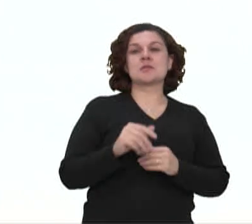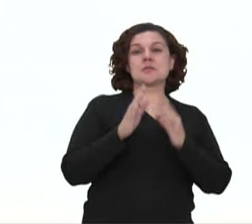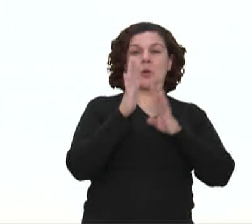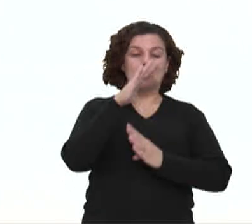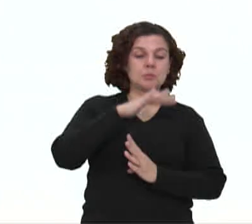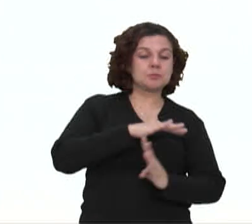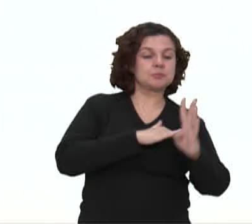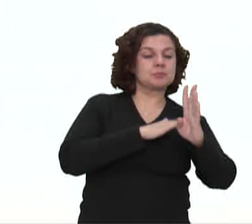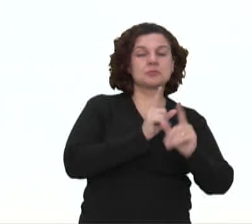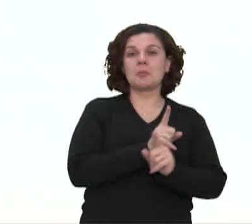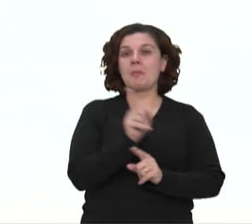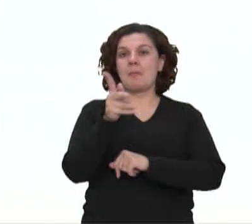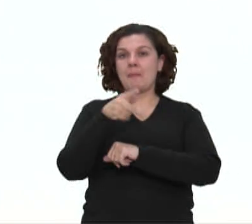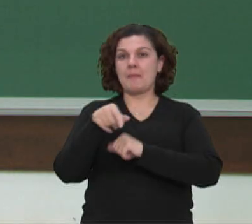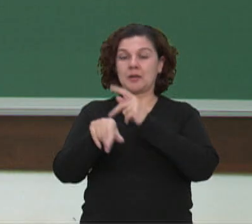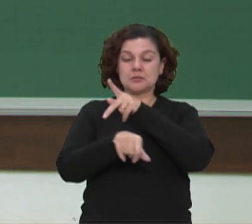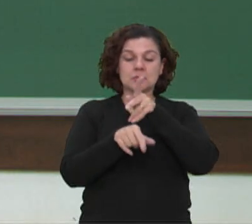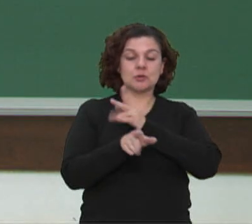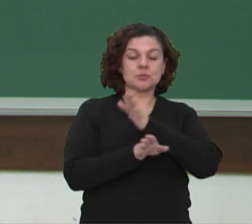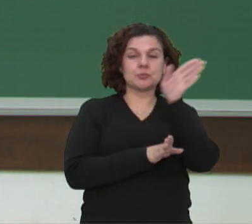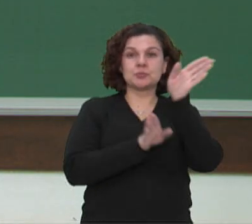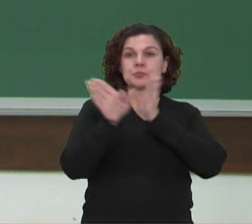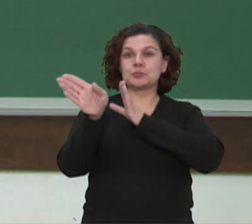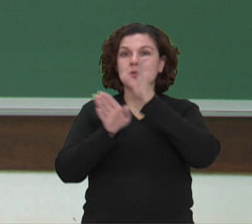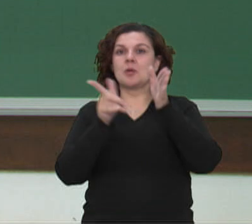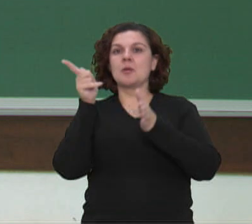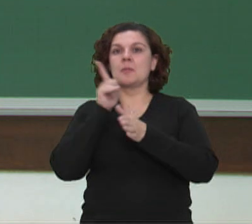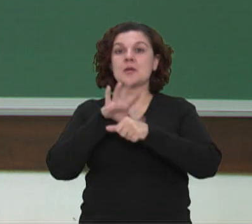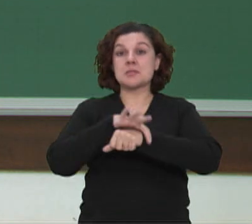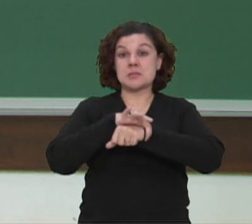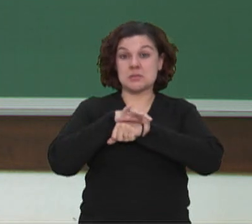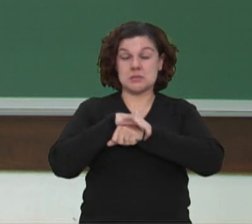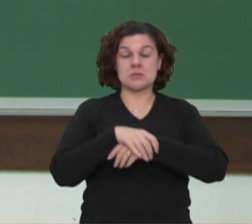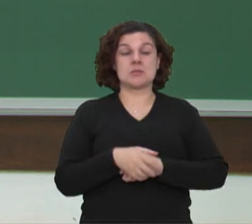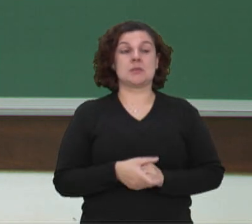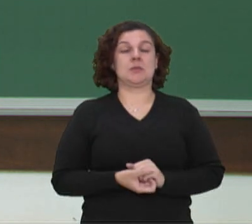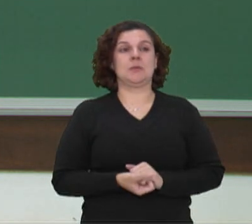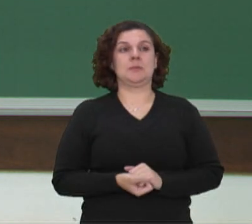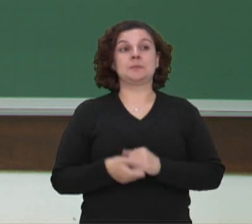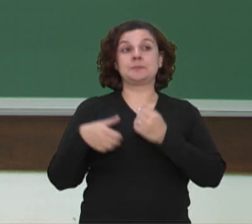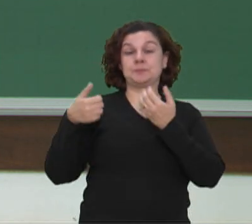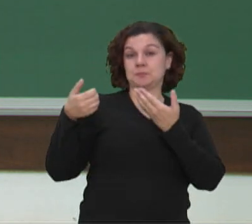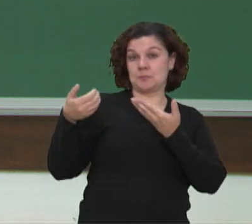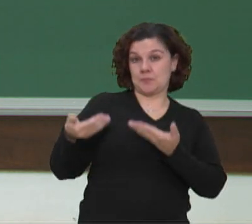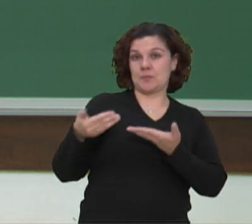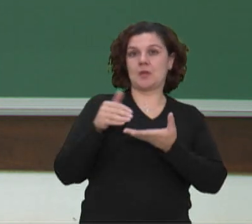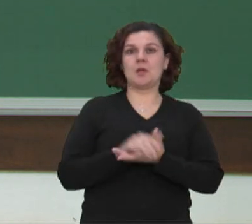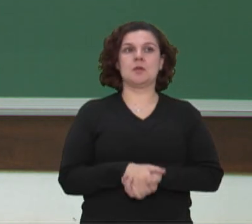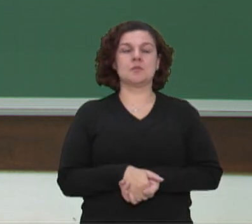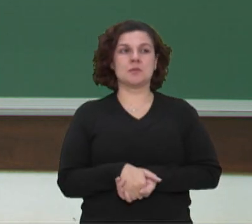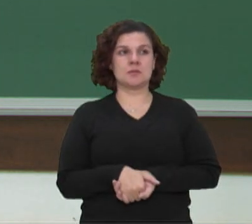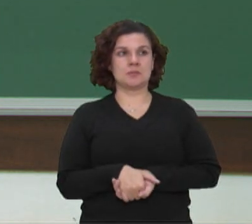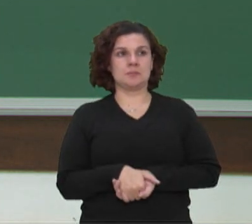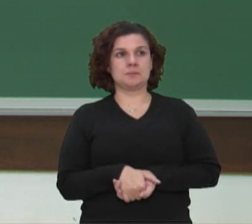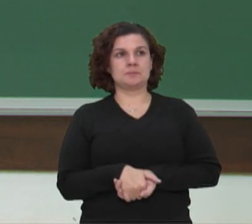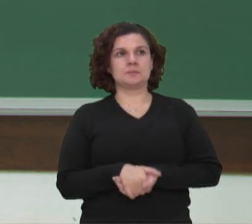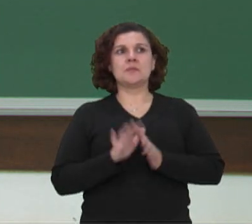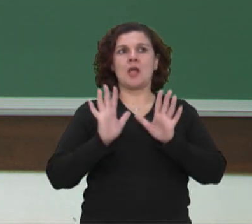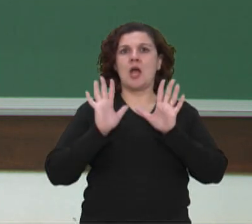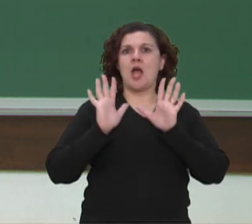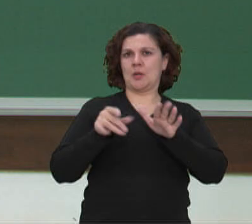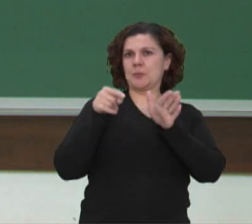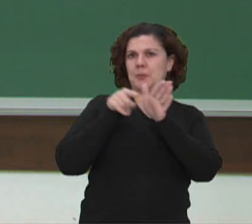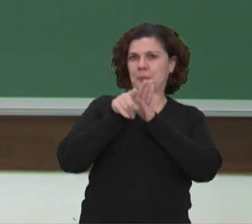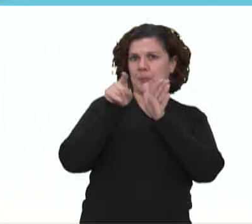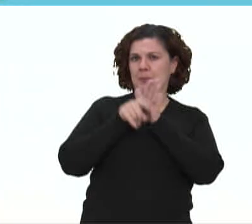um país para o outro, buscando aí este refúgio. Tudo bem? Então tá aí as áreas de desnutrição. Um